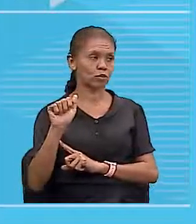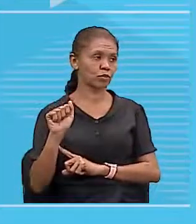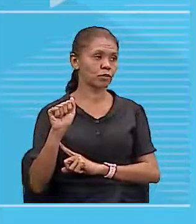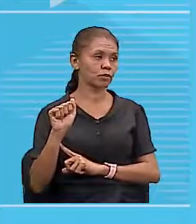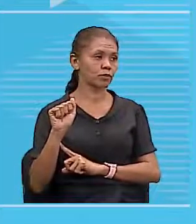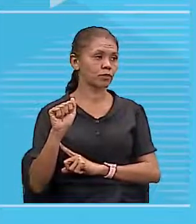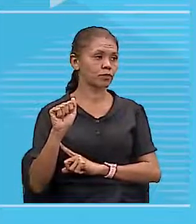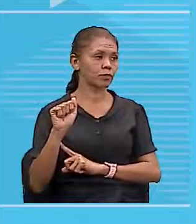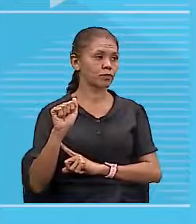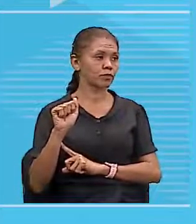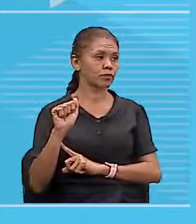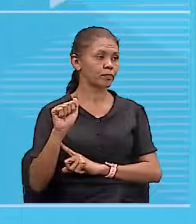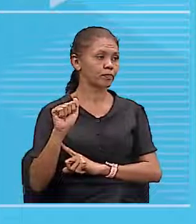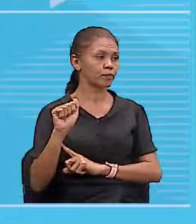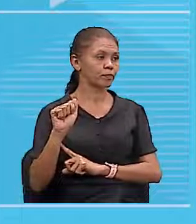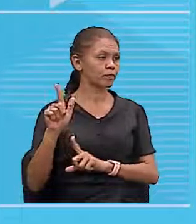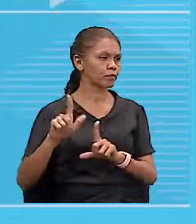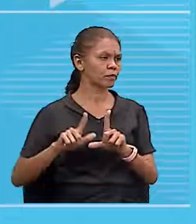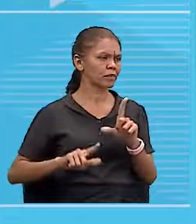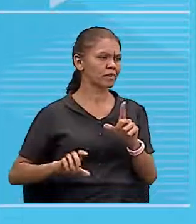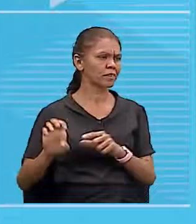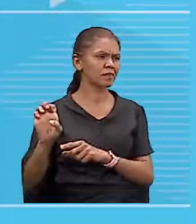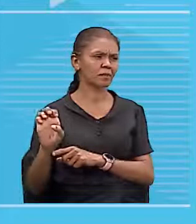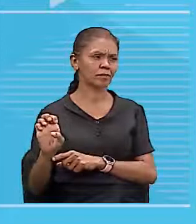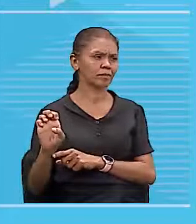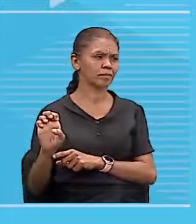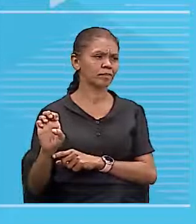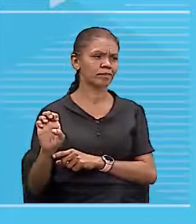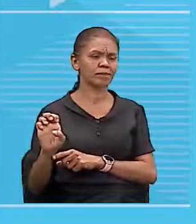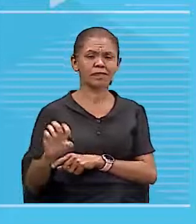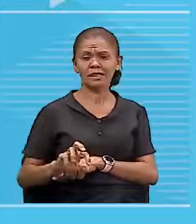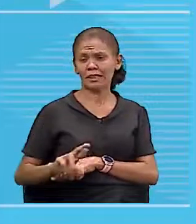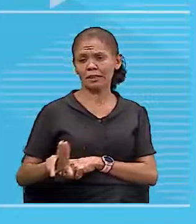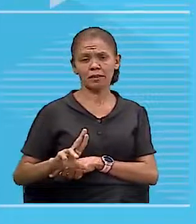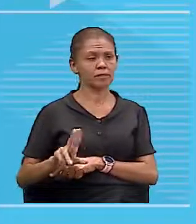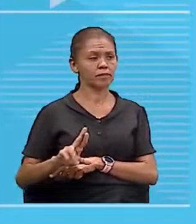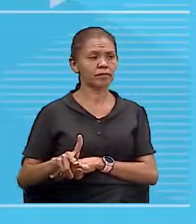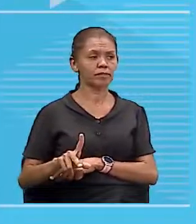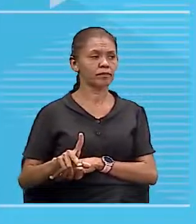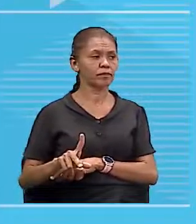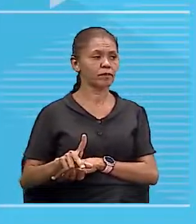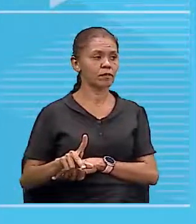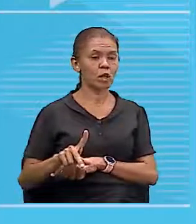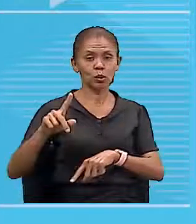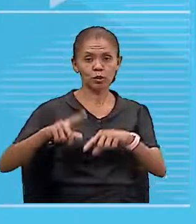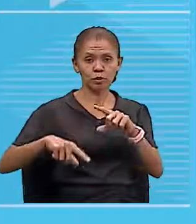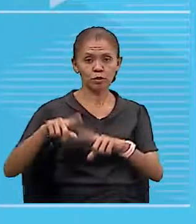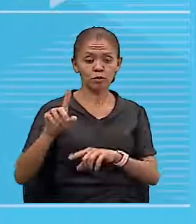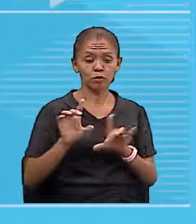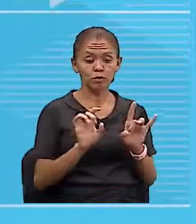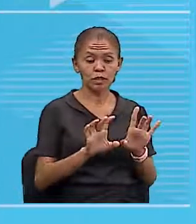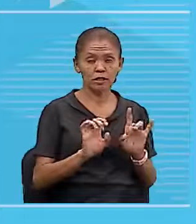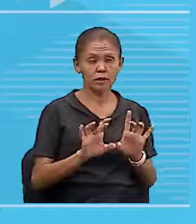os commodis de grande valor comercial Não bebê não bebê os nossos comdes que nós vendemos